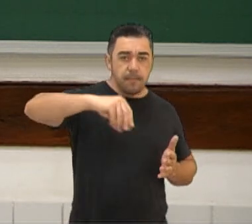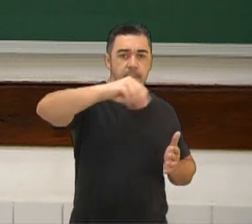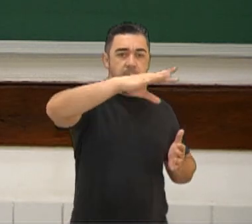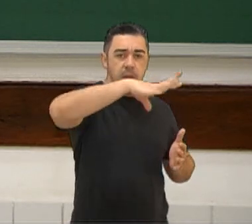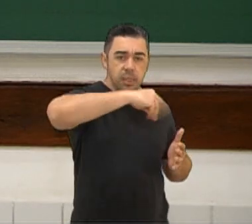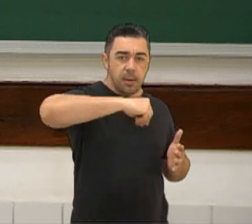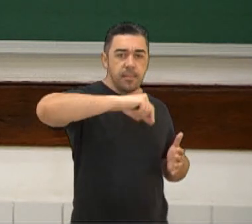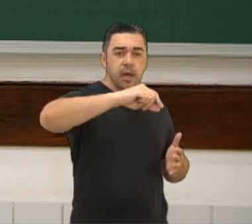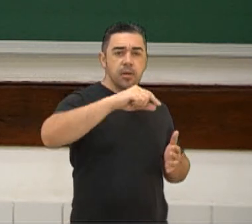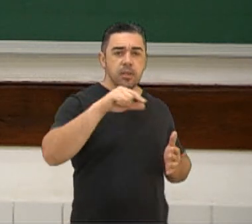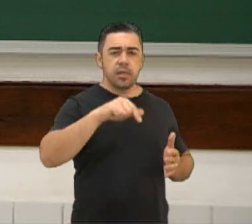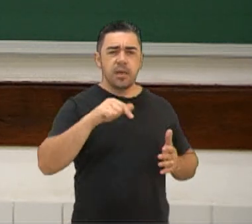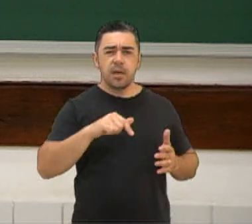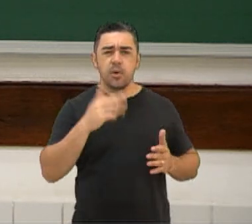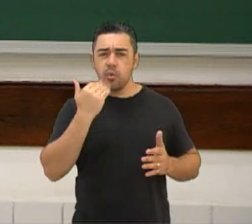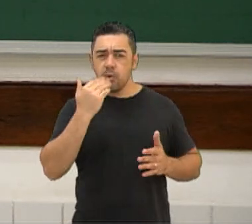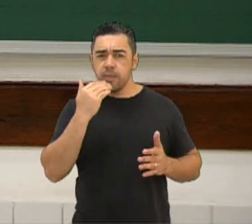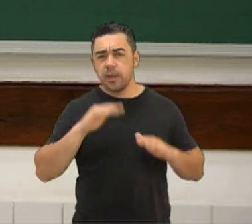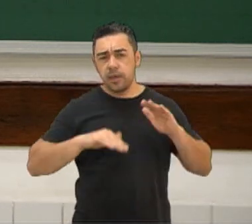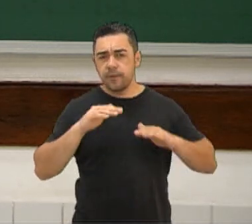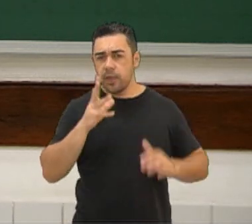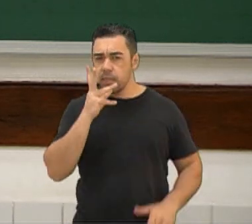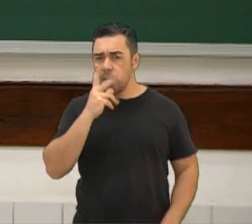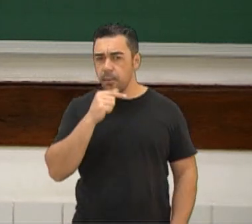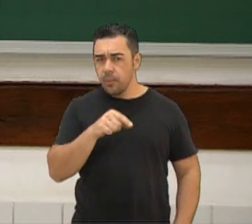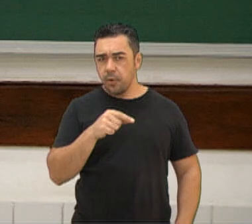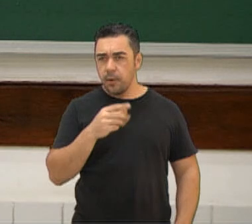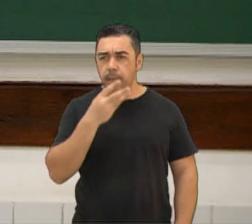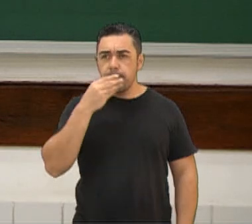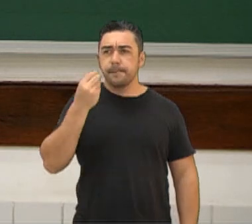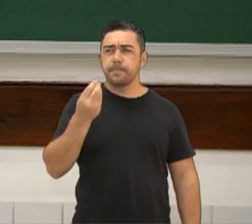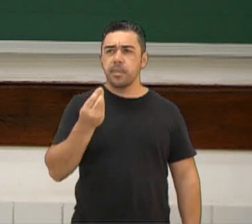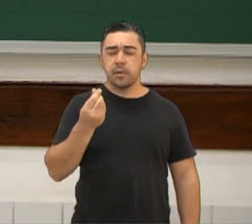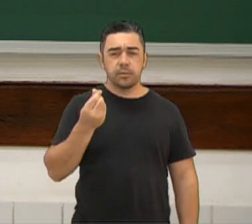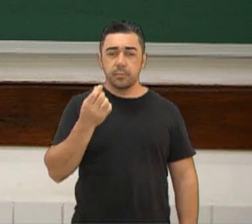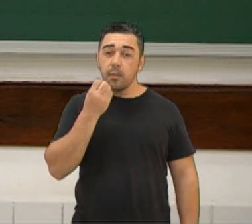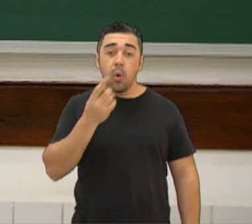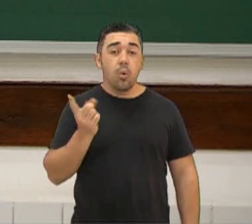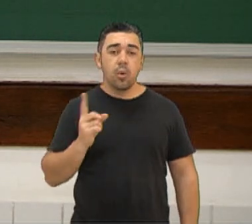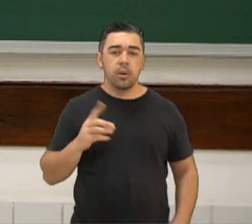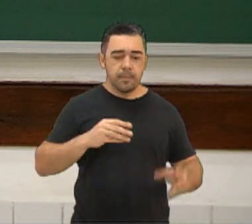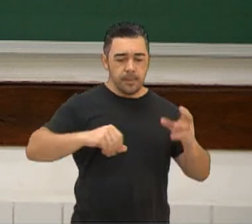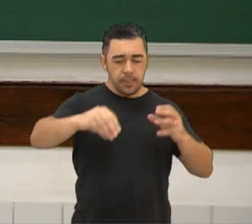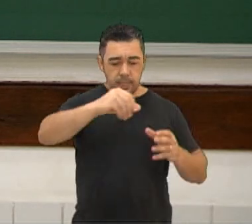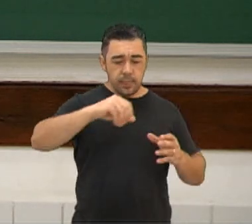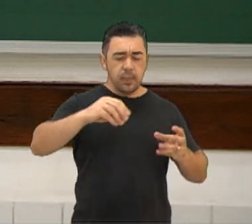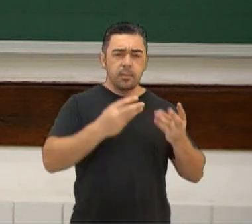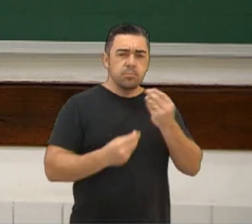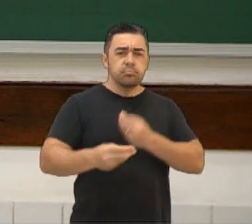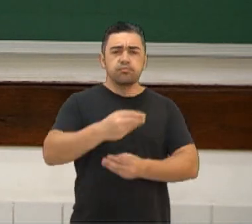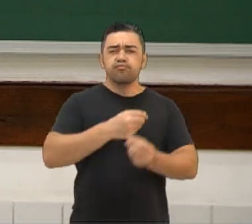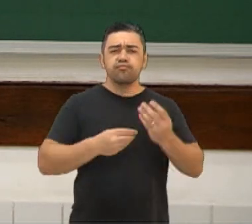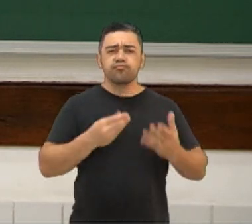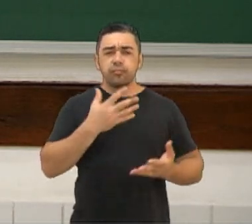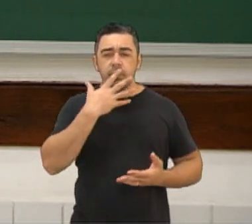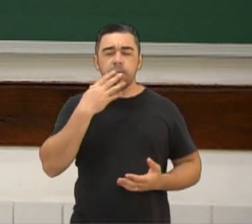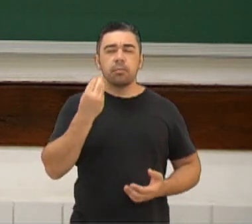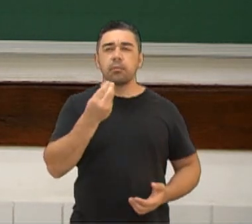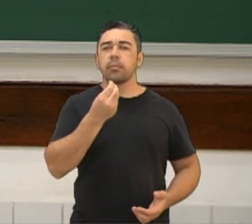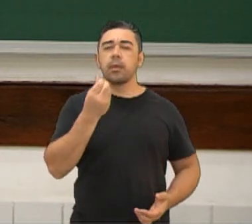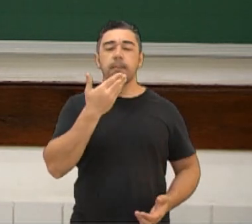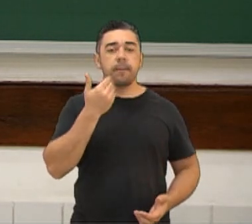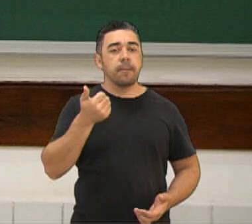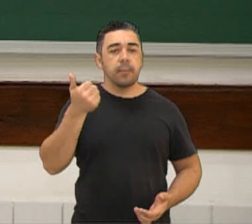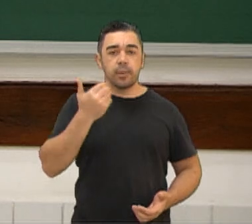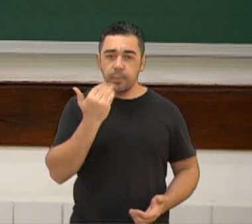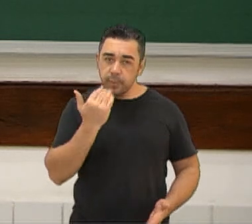com essa comida que talvez não era tão fresca ou às vezes não tinha um sabor tão bom, né? Esse tempero, ele dava um sabor melhor para a